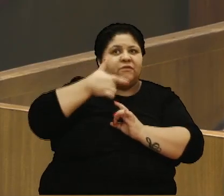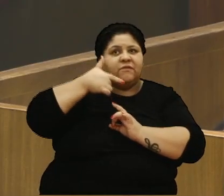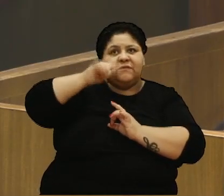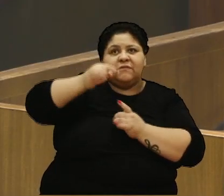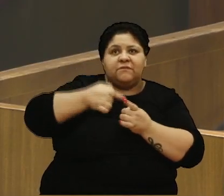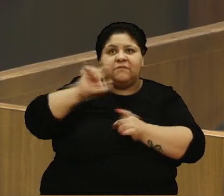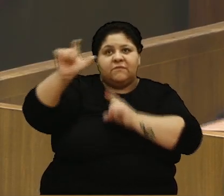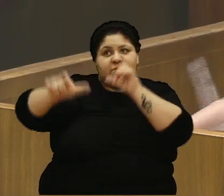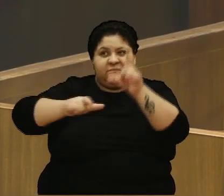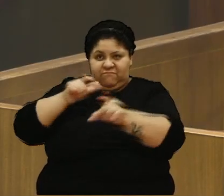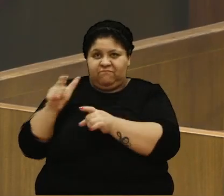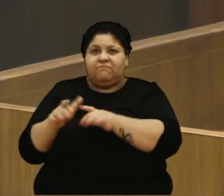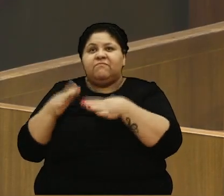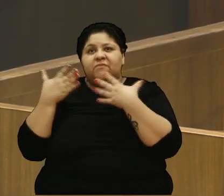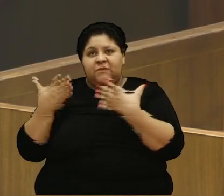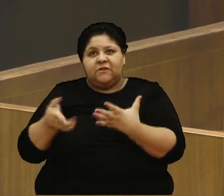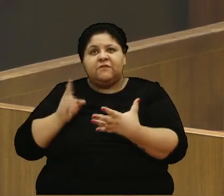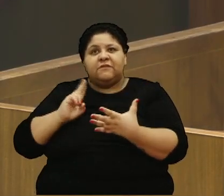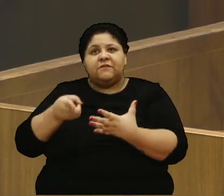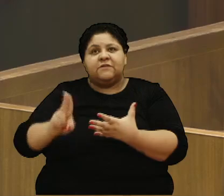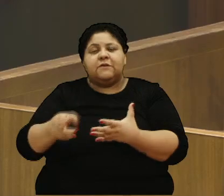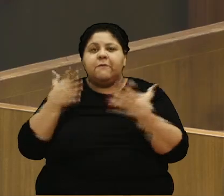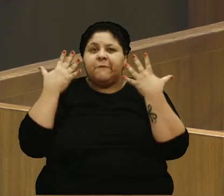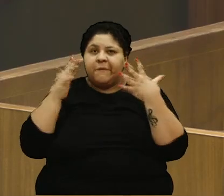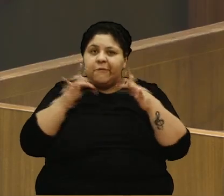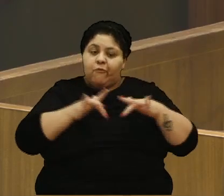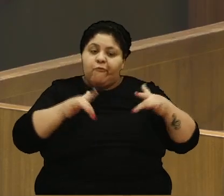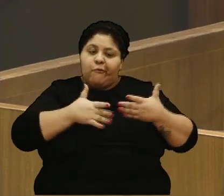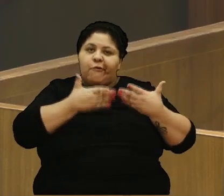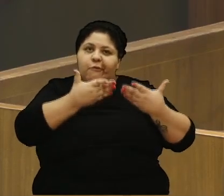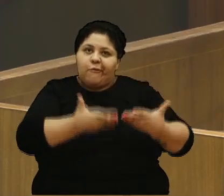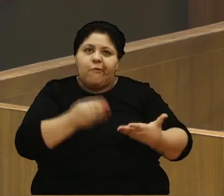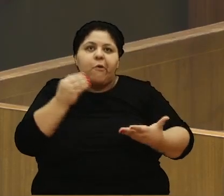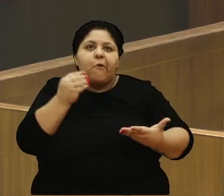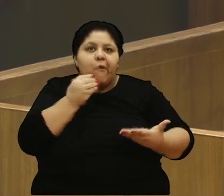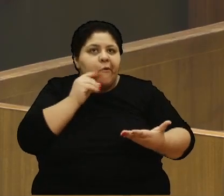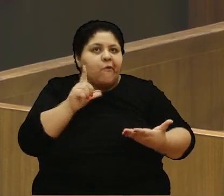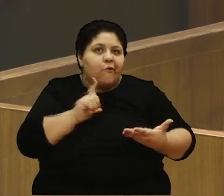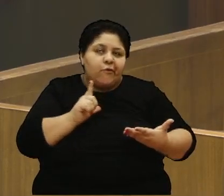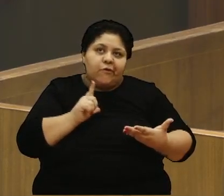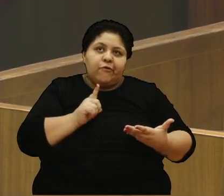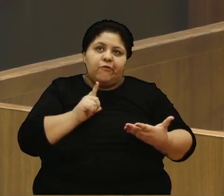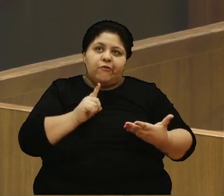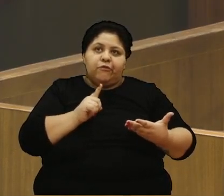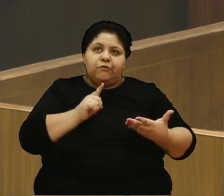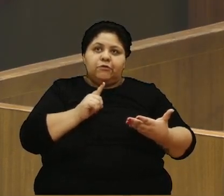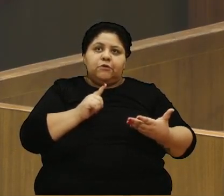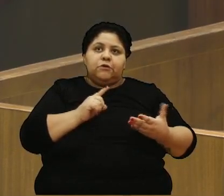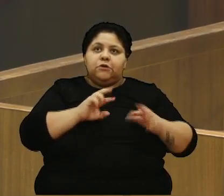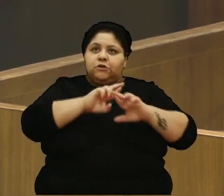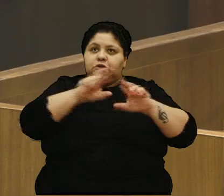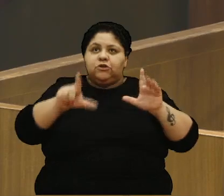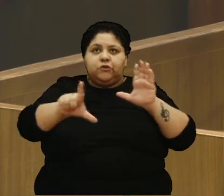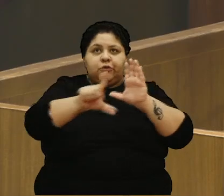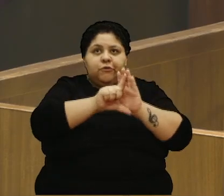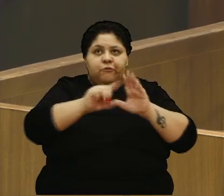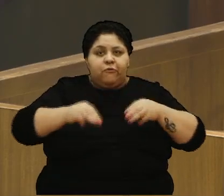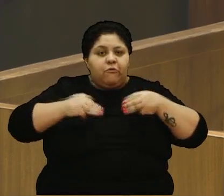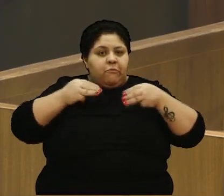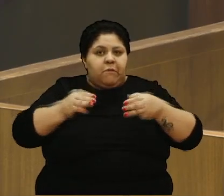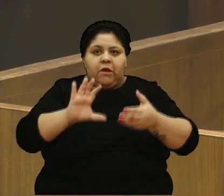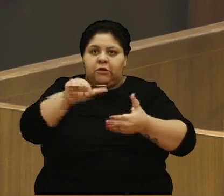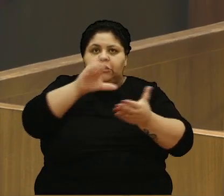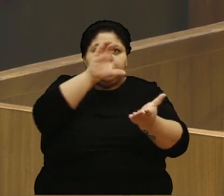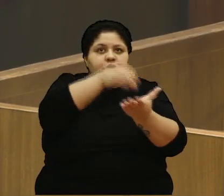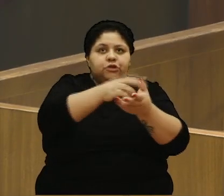essas pessoas foram, né? Então, sempre saudar aqui o voluntariado. Claro que se tiver alguma coisa fora da lei, vão ao MP, peguem os órgãos aí,